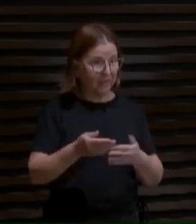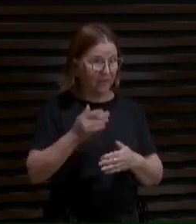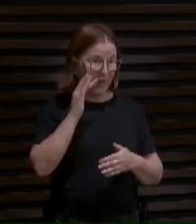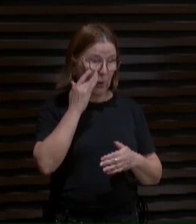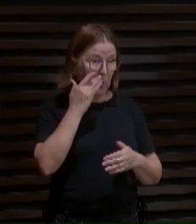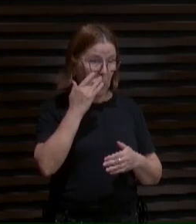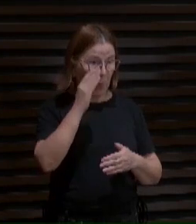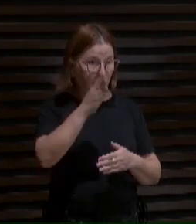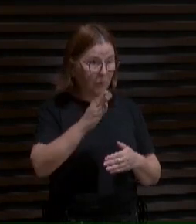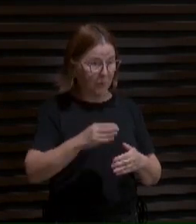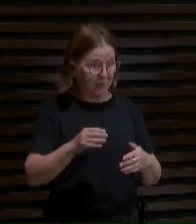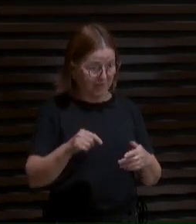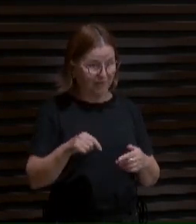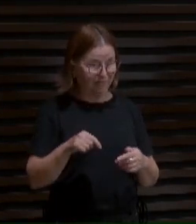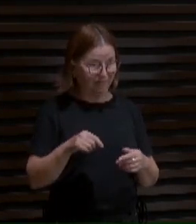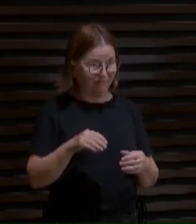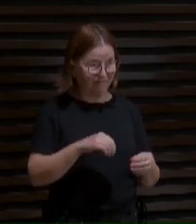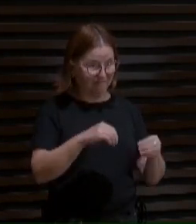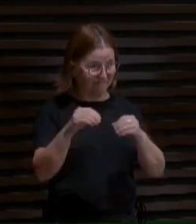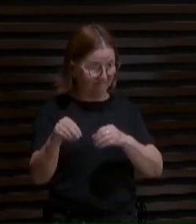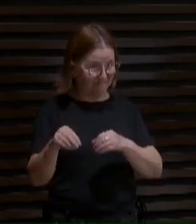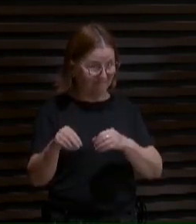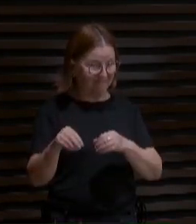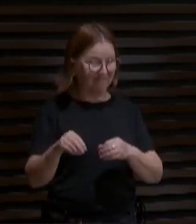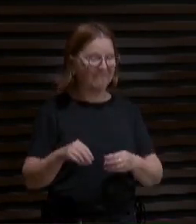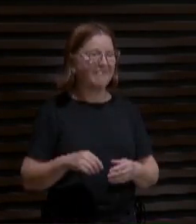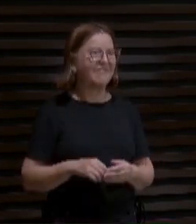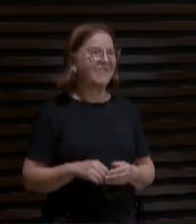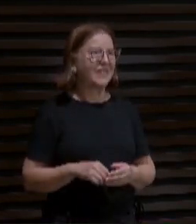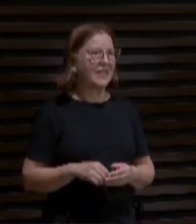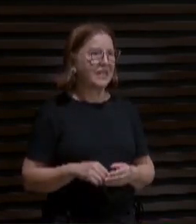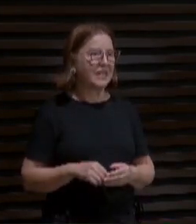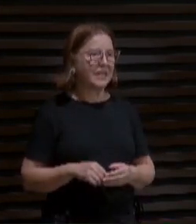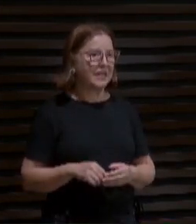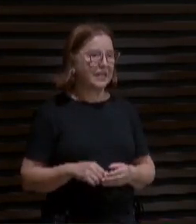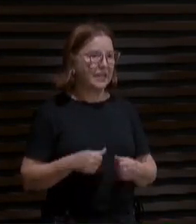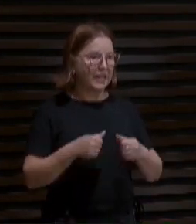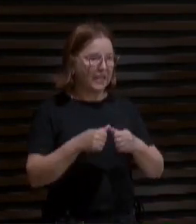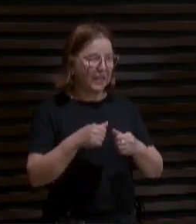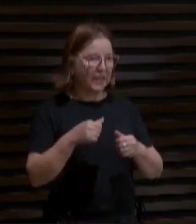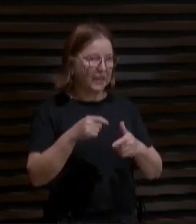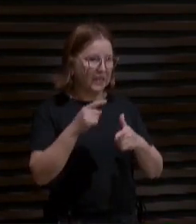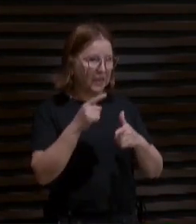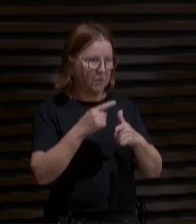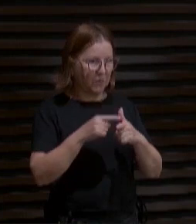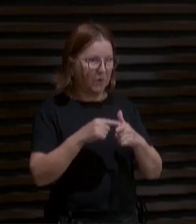Essa era a briga com a turma daqui, da Amazônia.